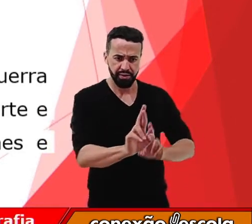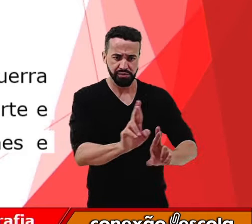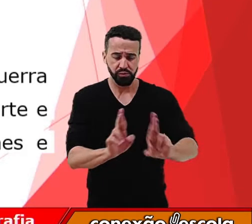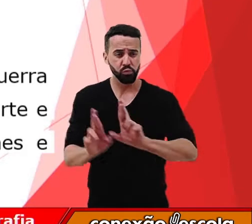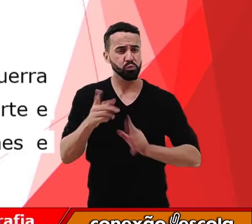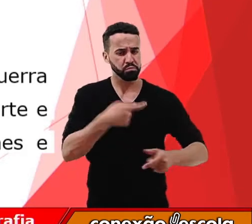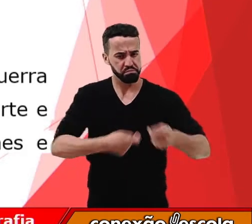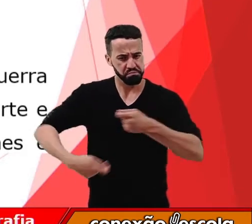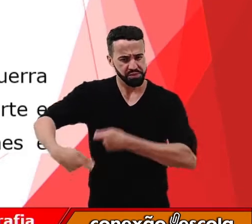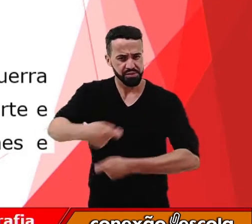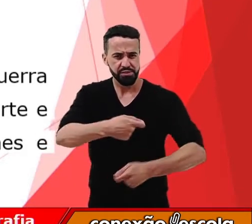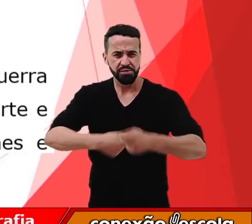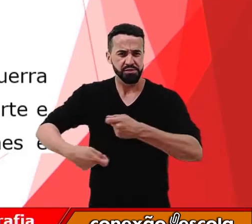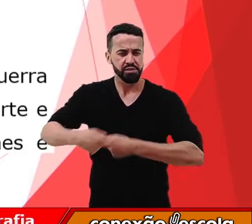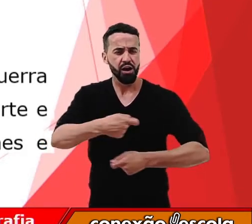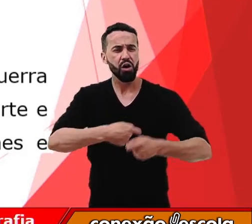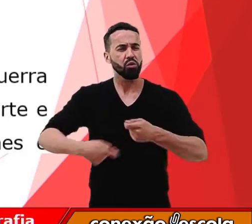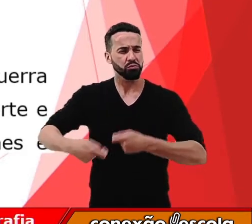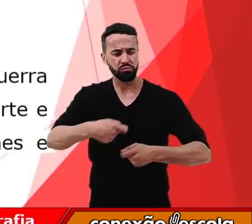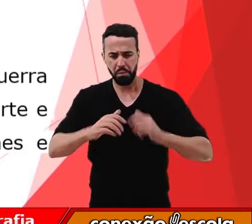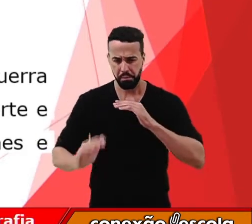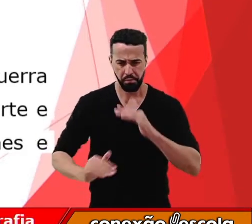entre diversas nações do globo,